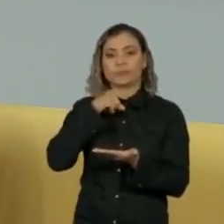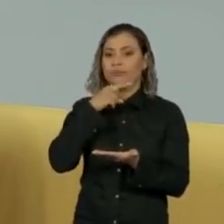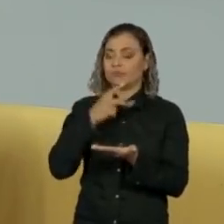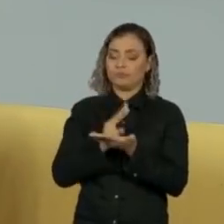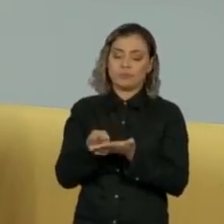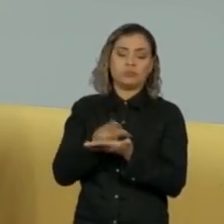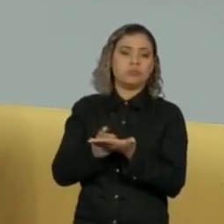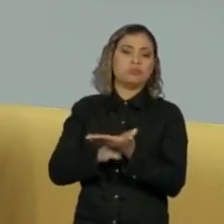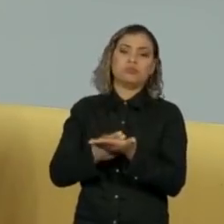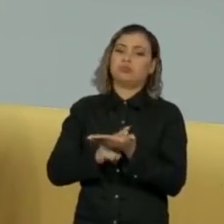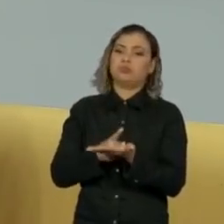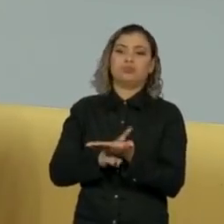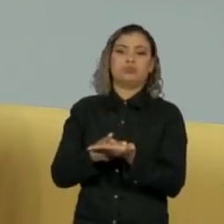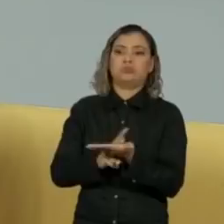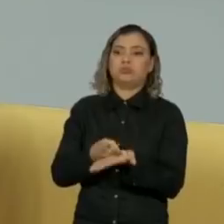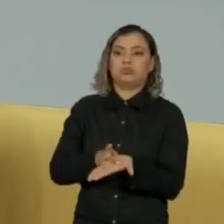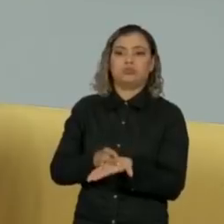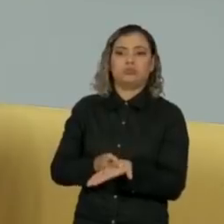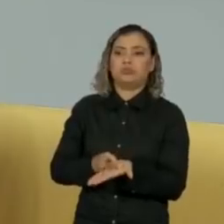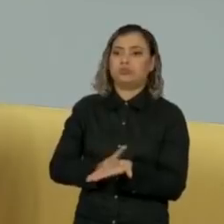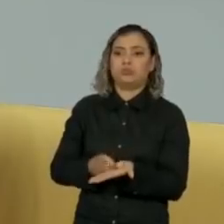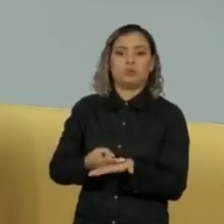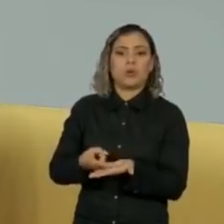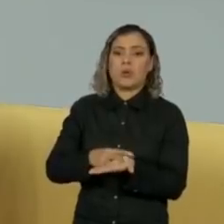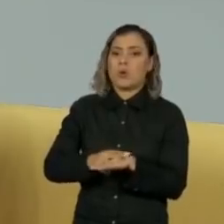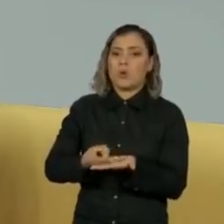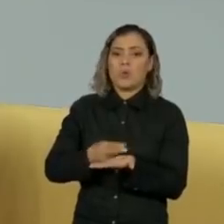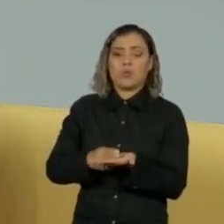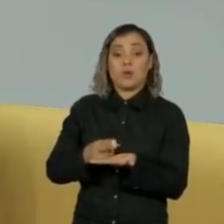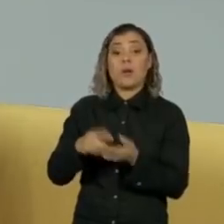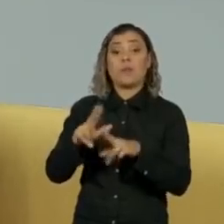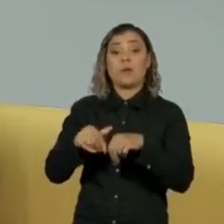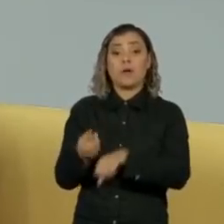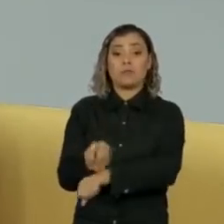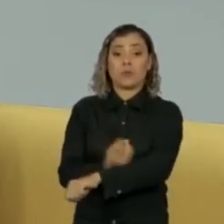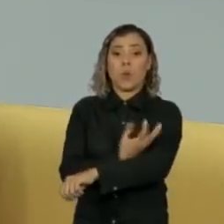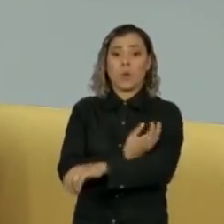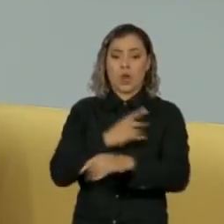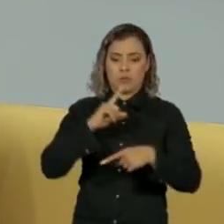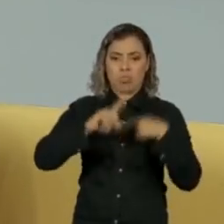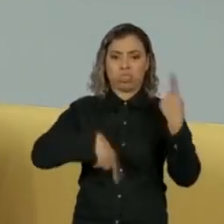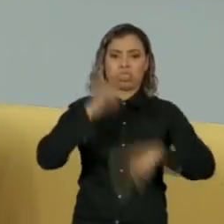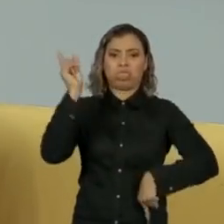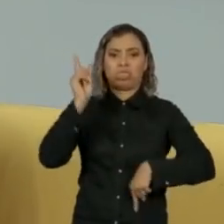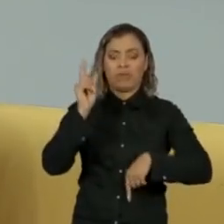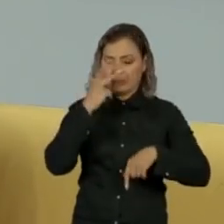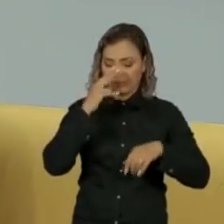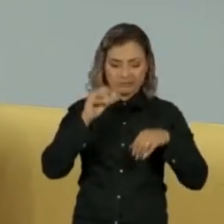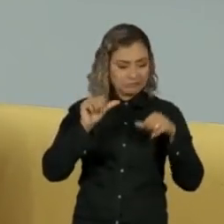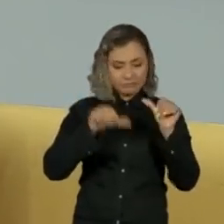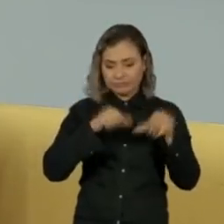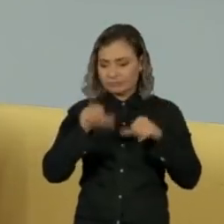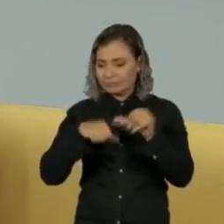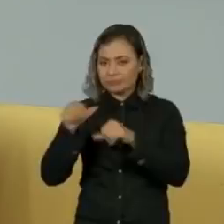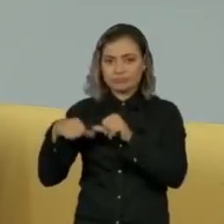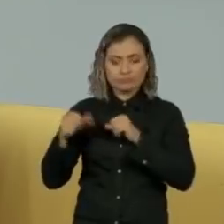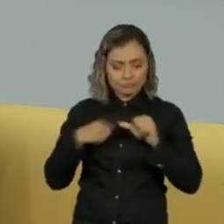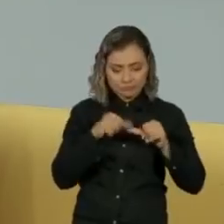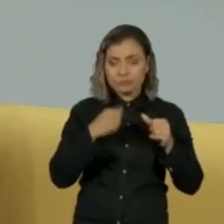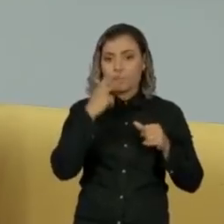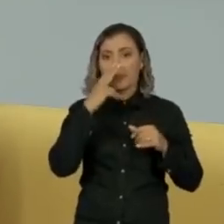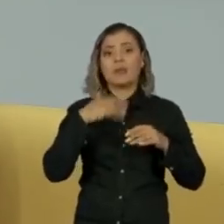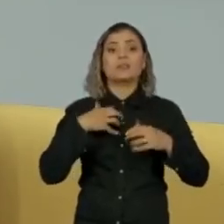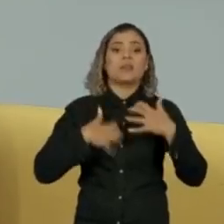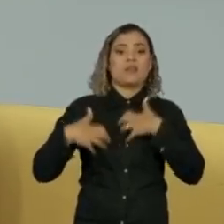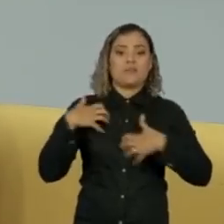descanso ao longo da vida desregula vários hormônios do corpo. E a pessoa insone fica mais predisposta a males como